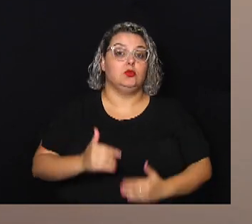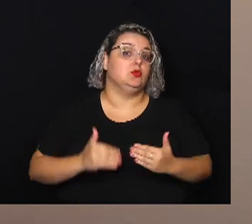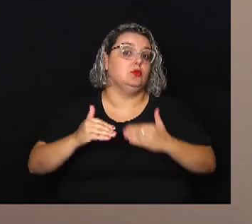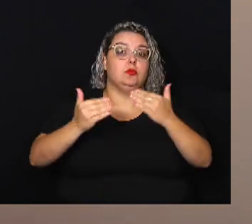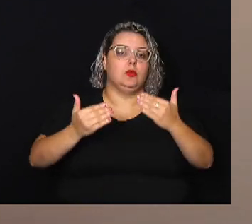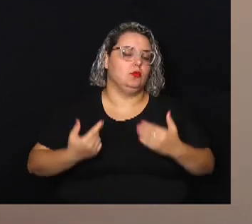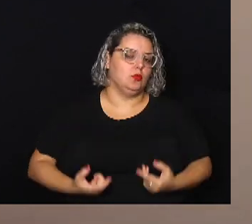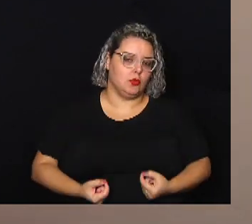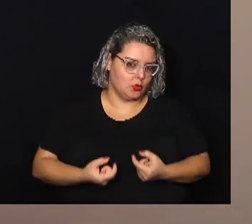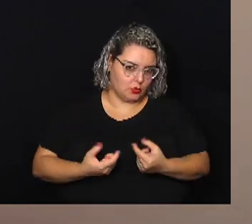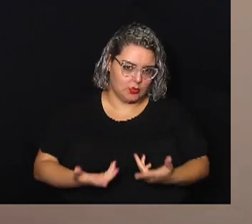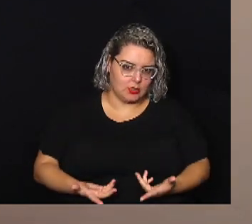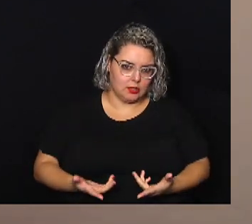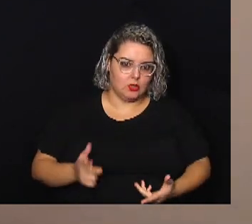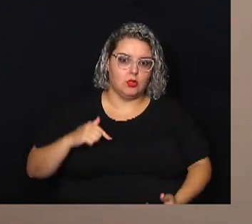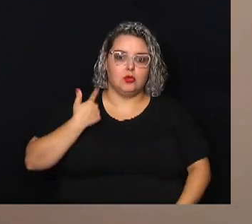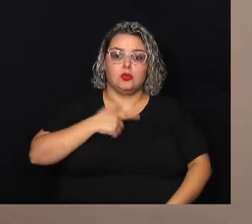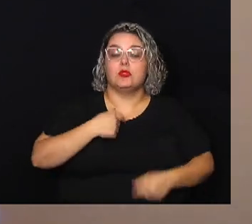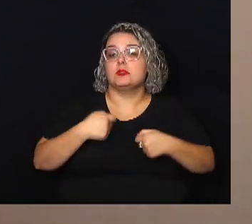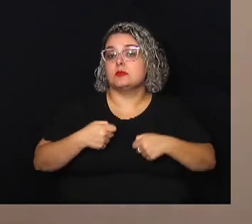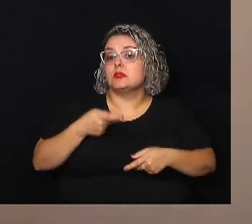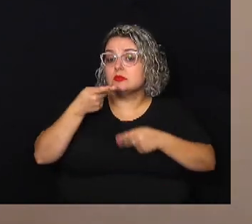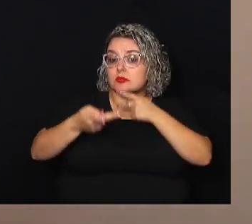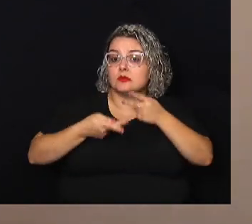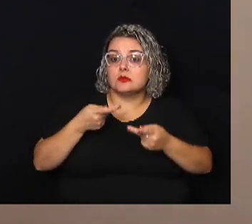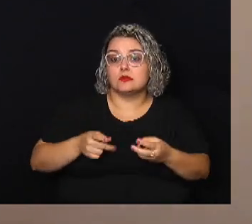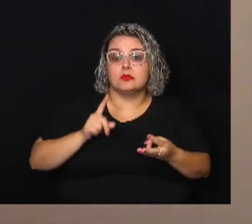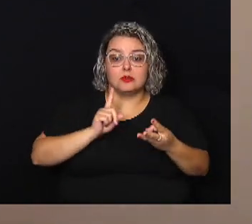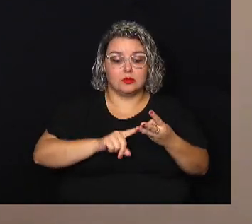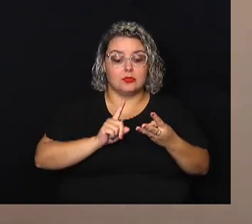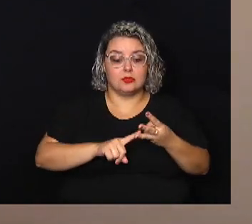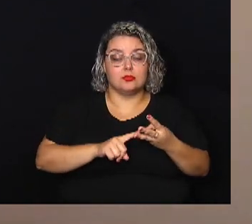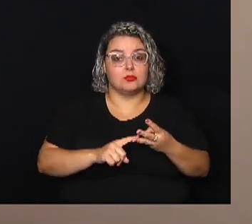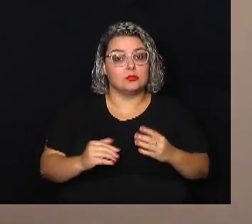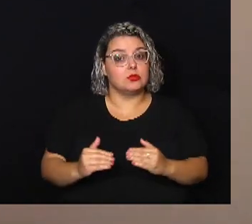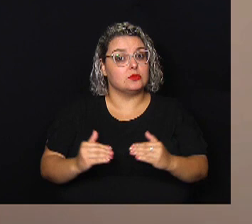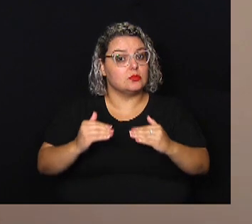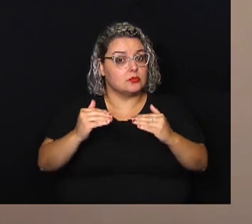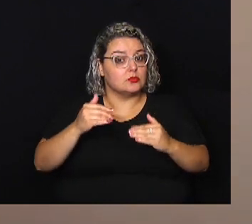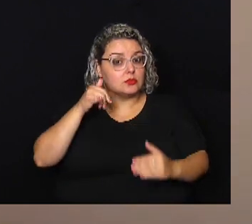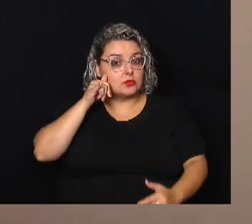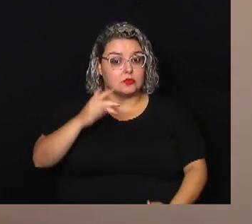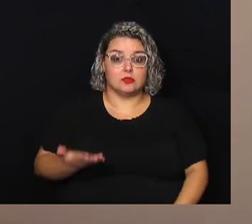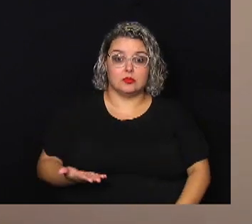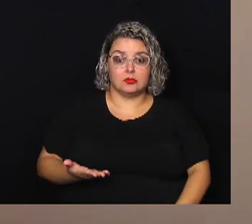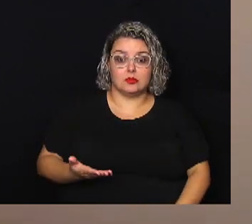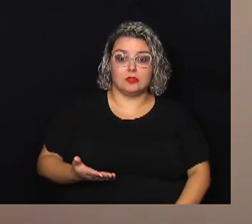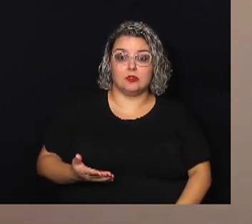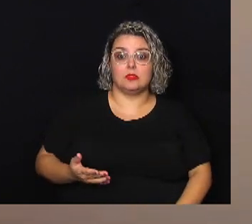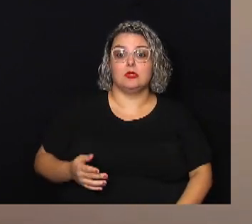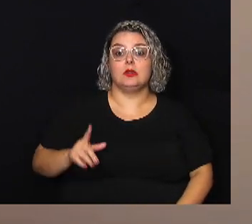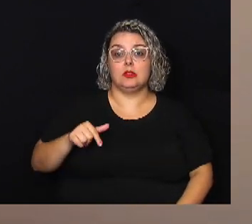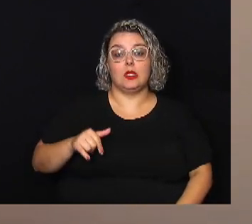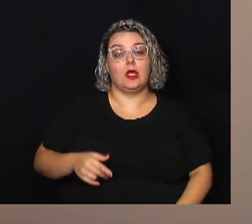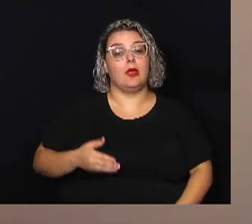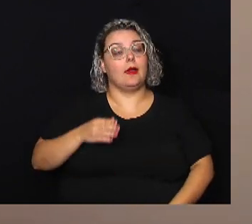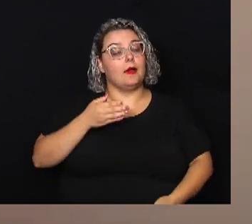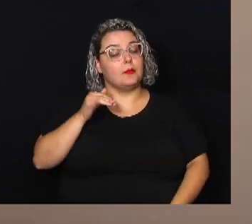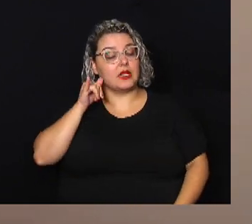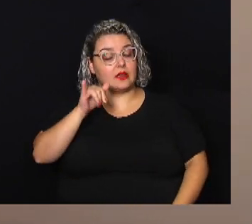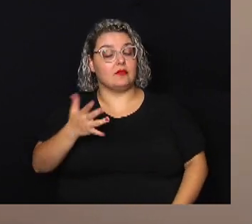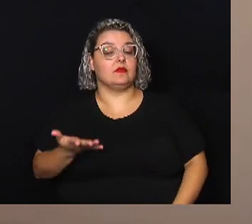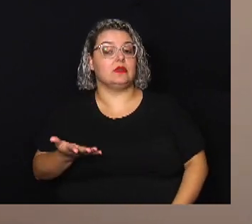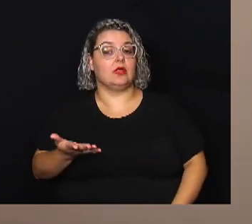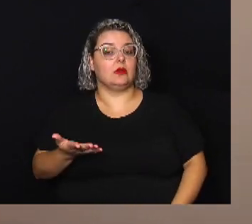câncer. Nós também precisamos falar sobre o terceiro nível de prevenção, que é a prevenção terciária, que é aquele